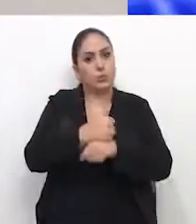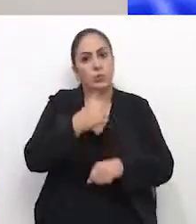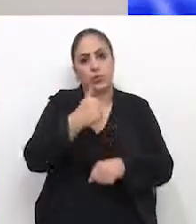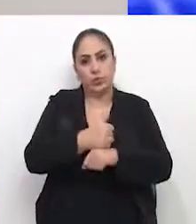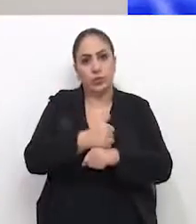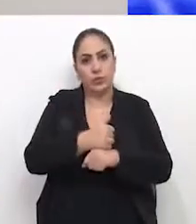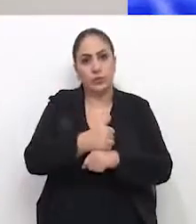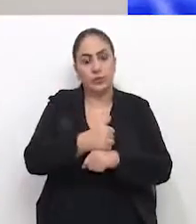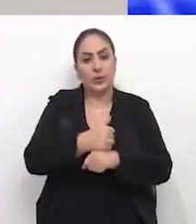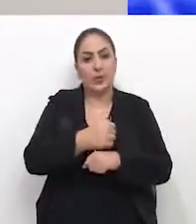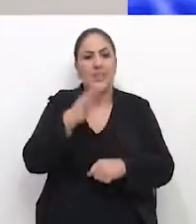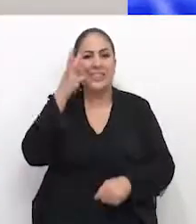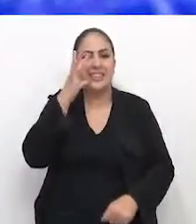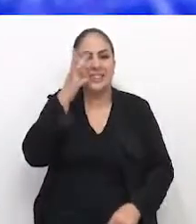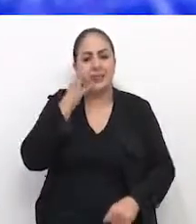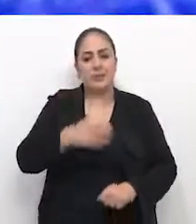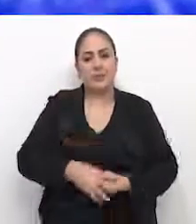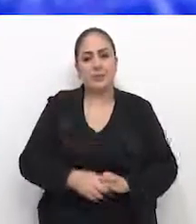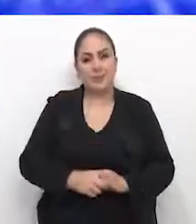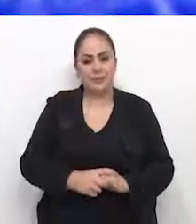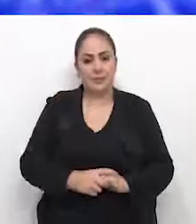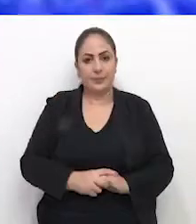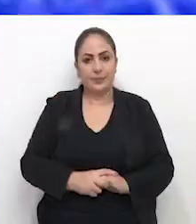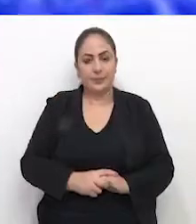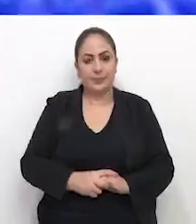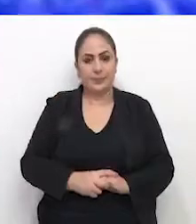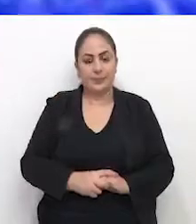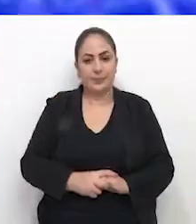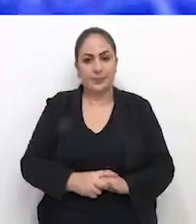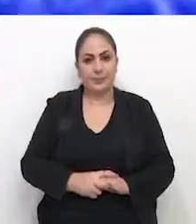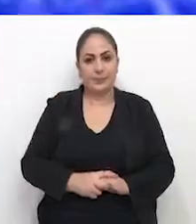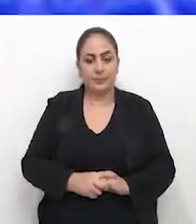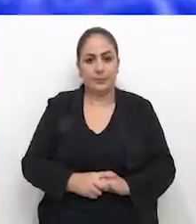ser substituído pelo palito.